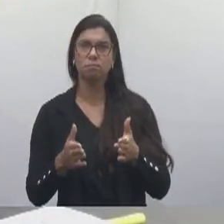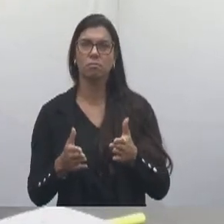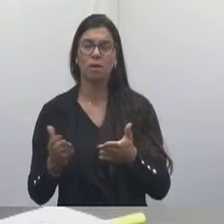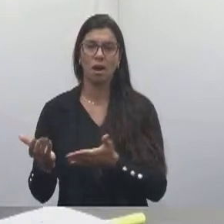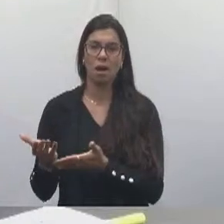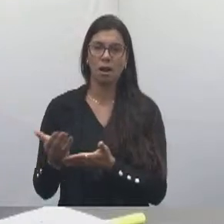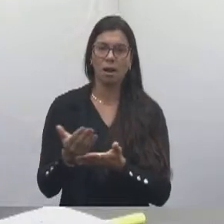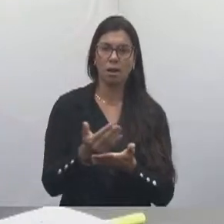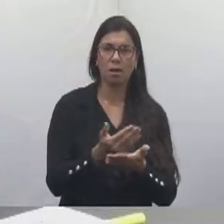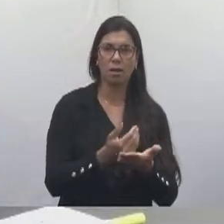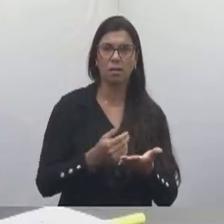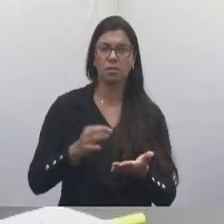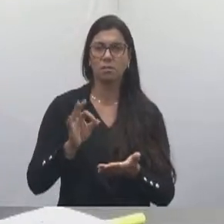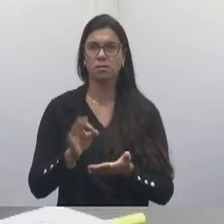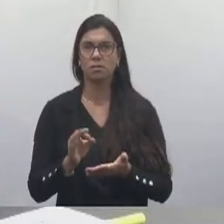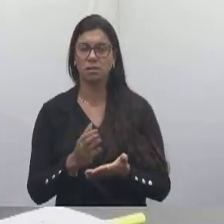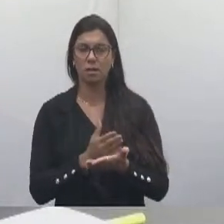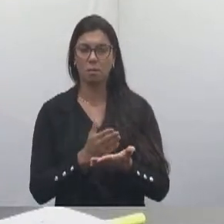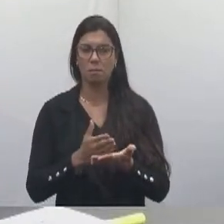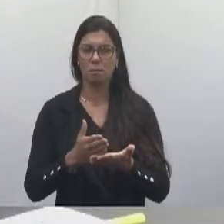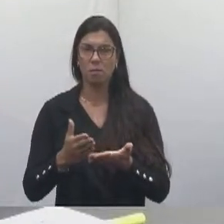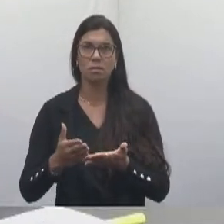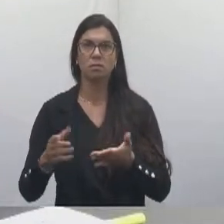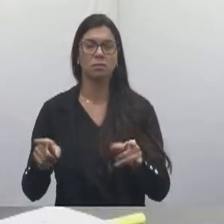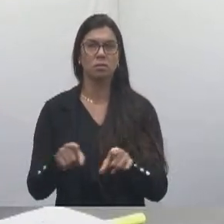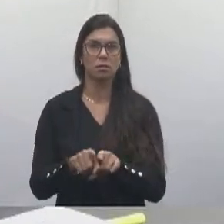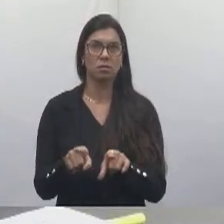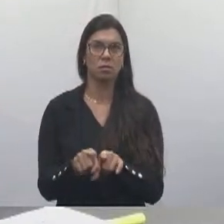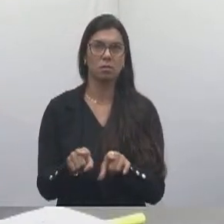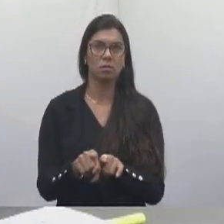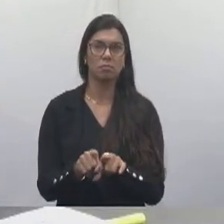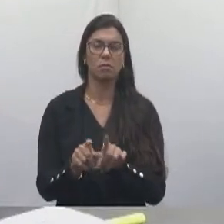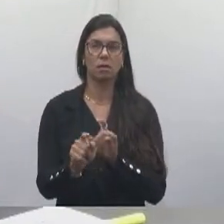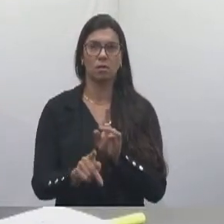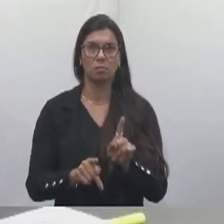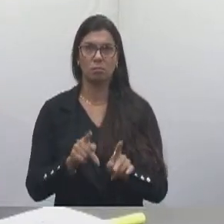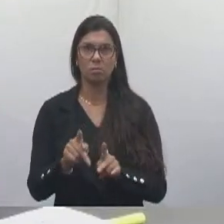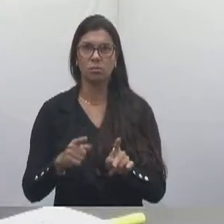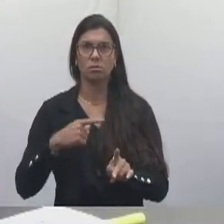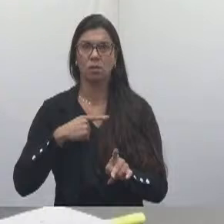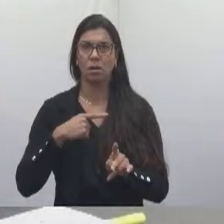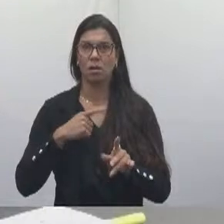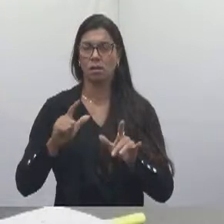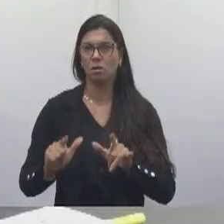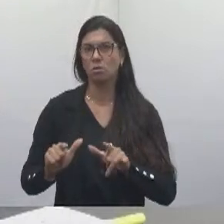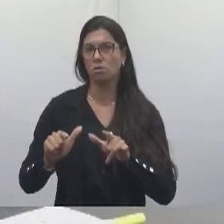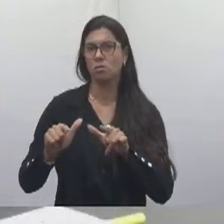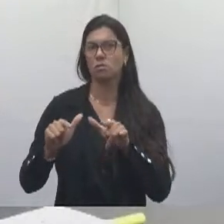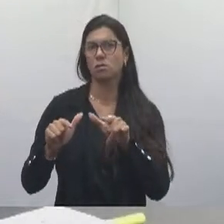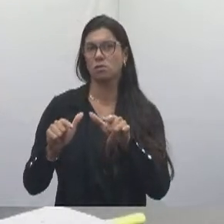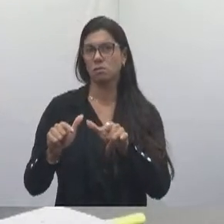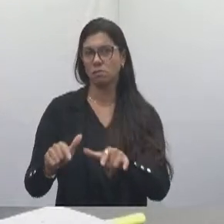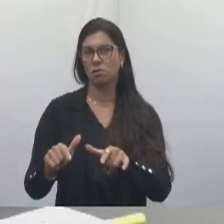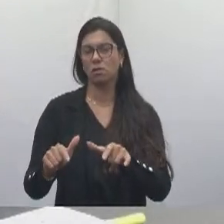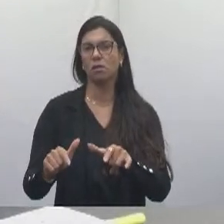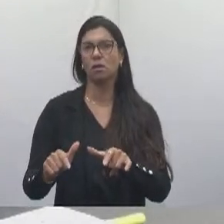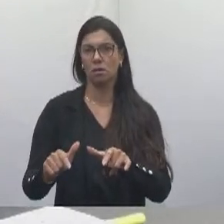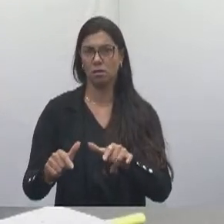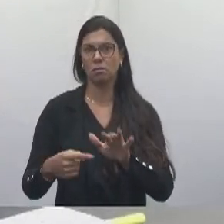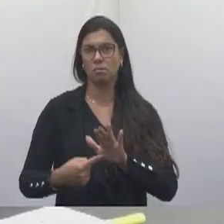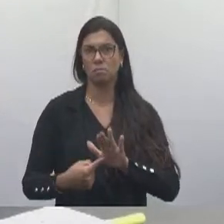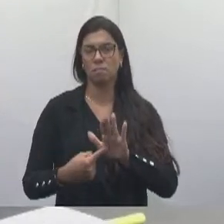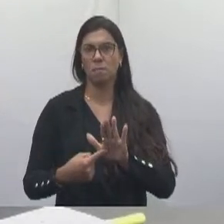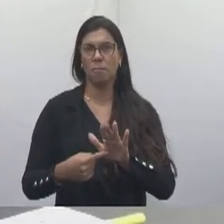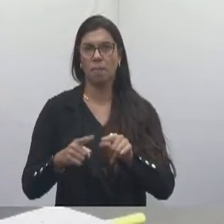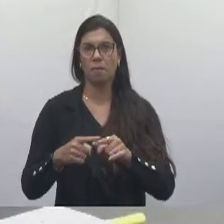recolhidos, inclusive os parcelamentos, e o município dispõe do certificado de regularidade previdenciária.